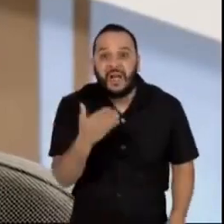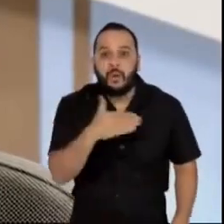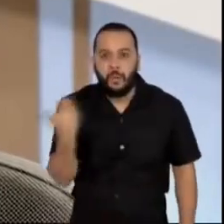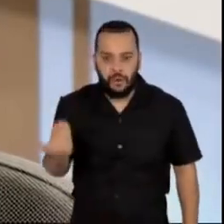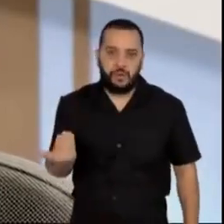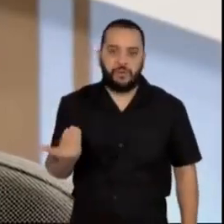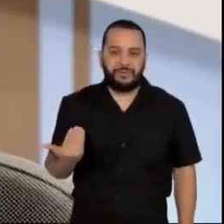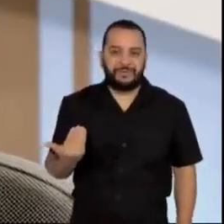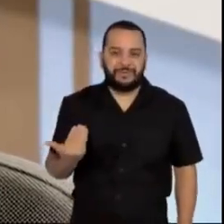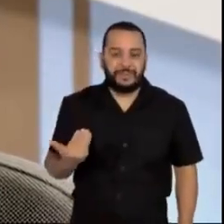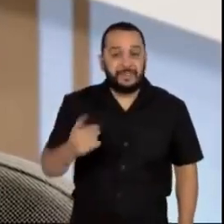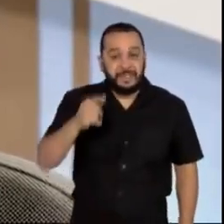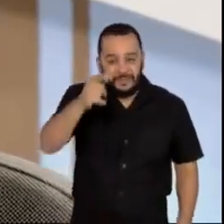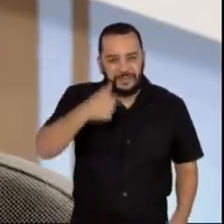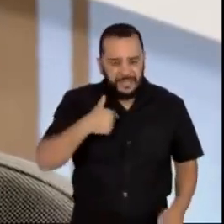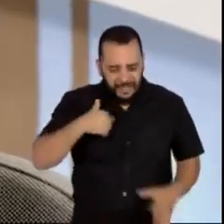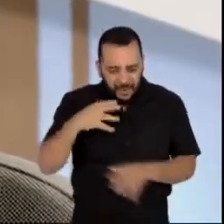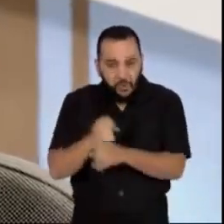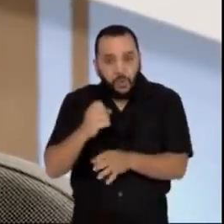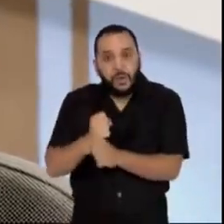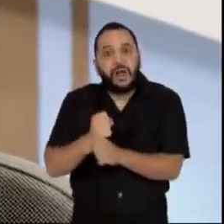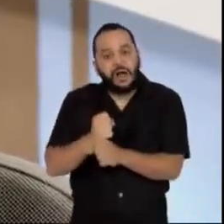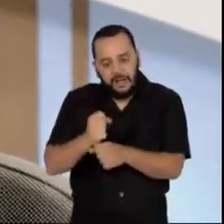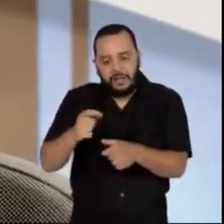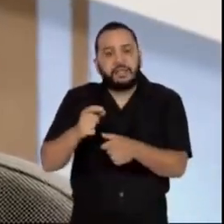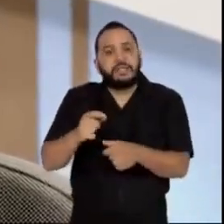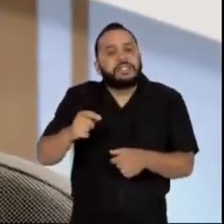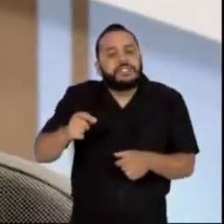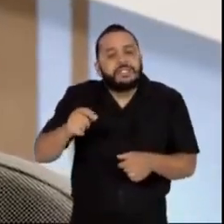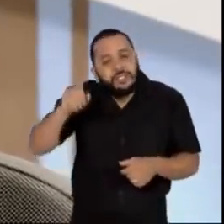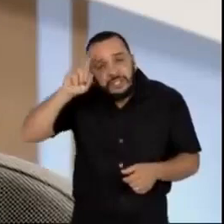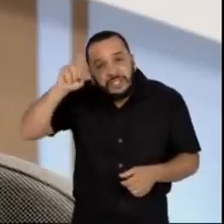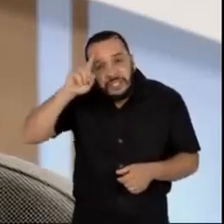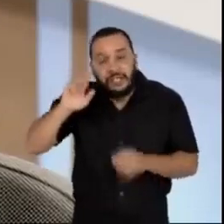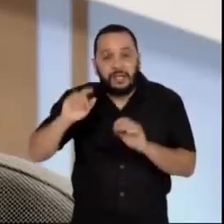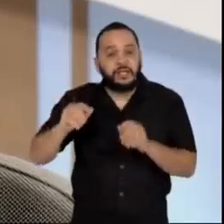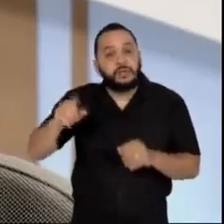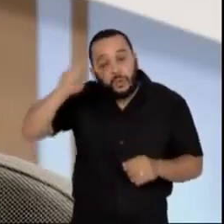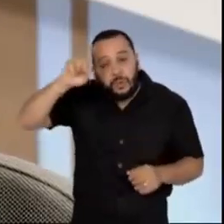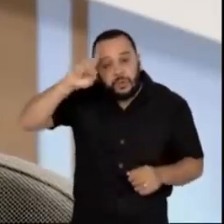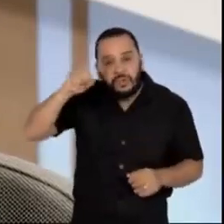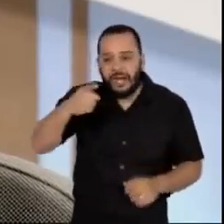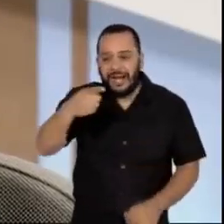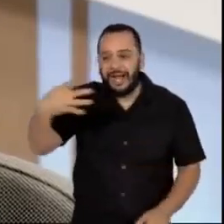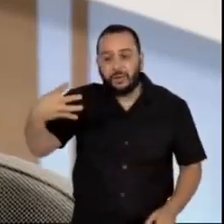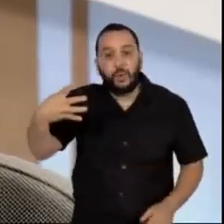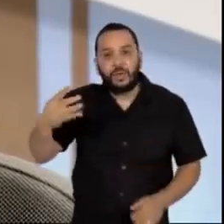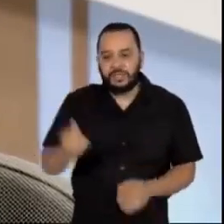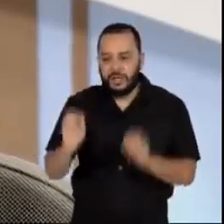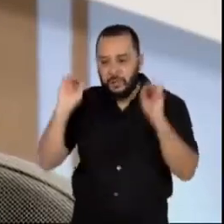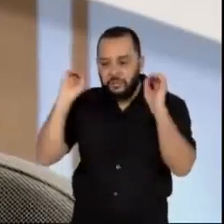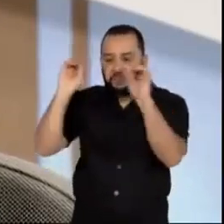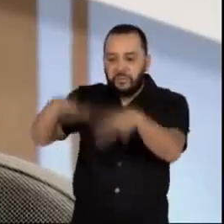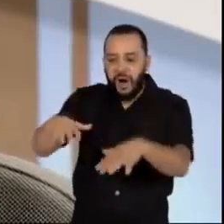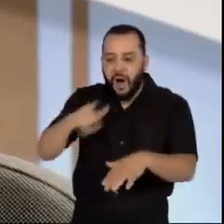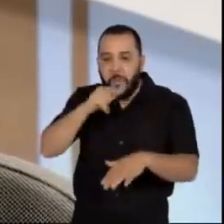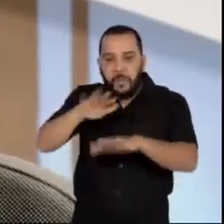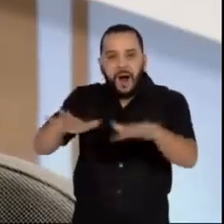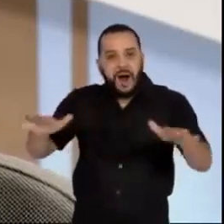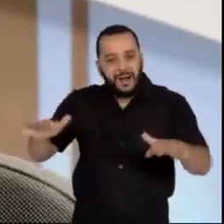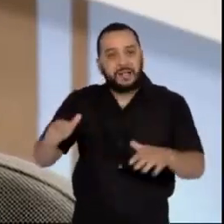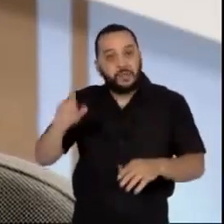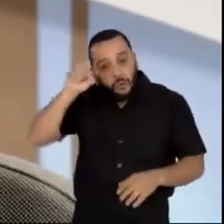dividir pelo número de dias da 14 cadáveres em média lançados ao mar todos os dias ao longo de